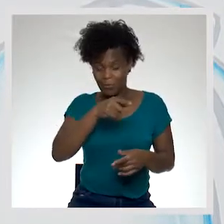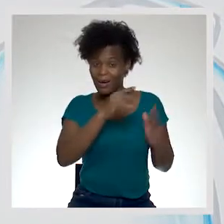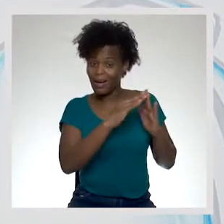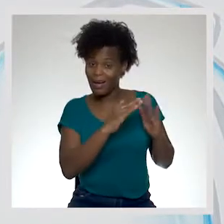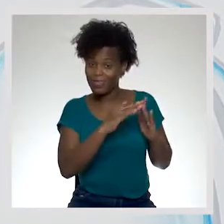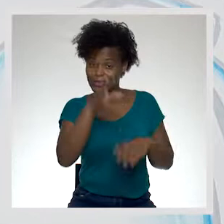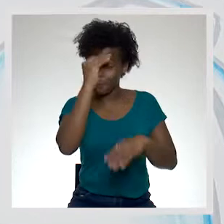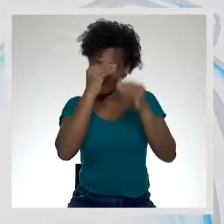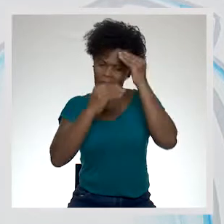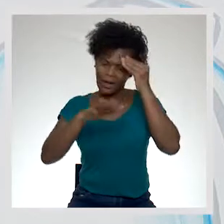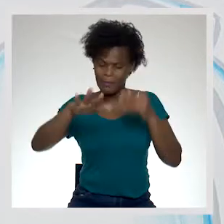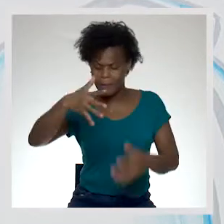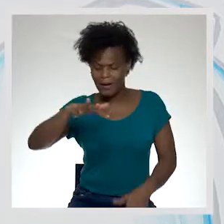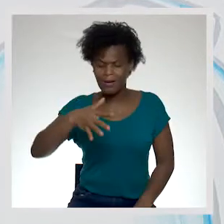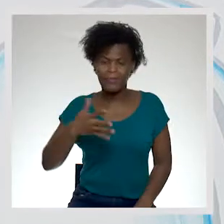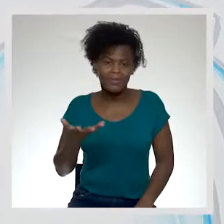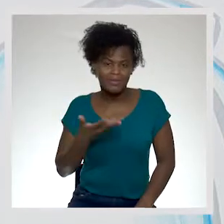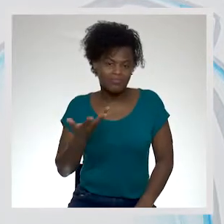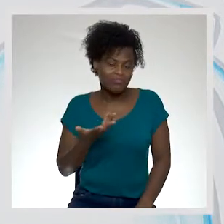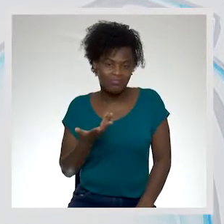estão a aprender mais ou menos